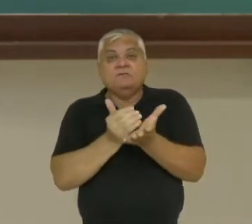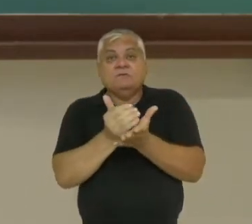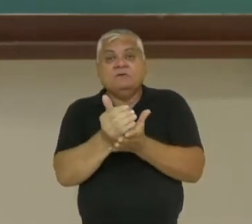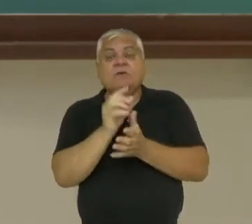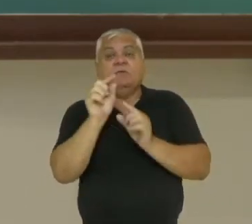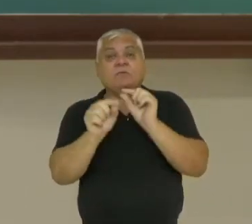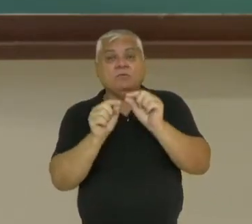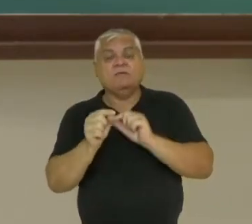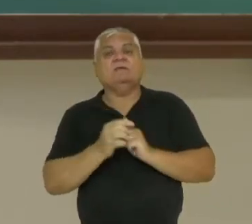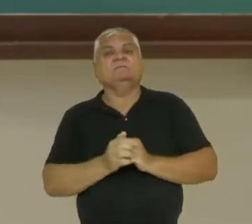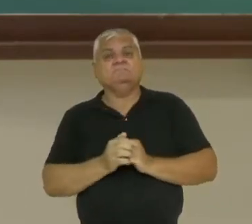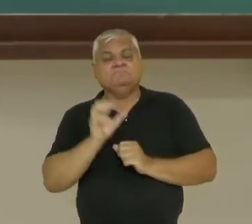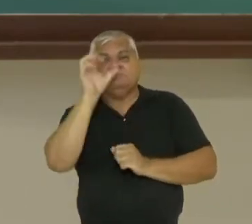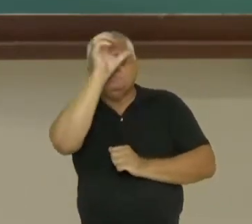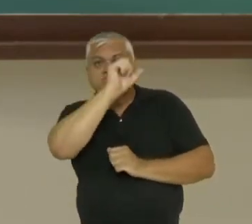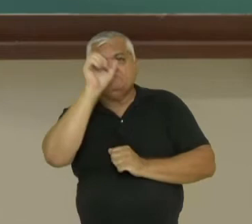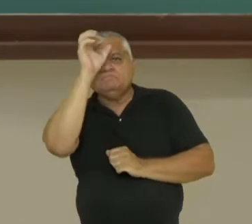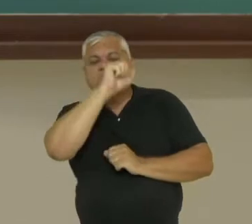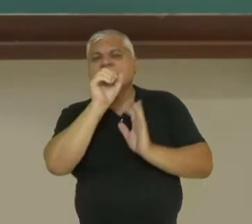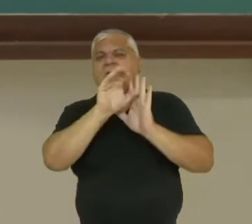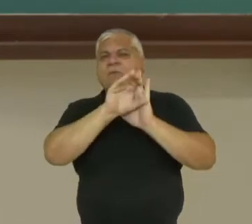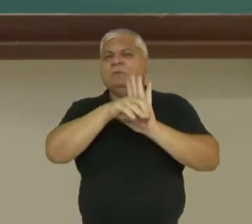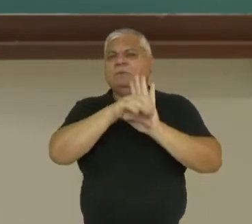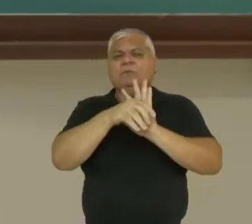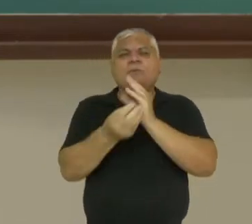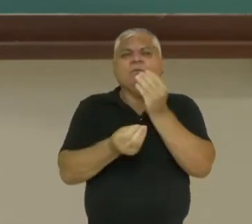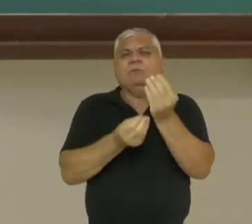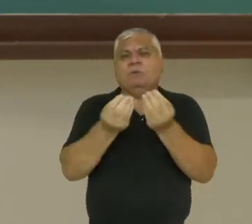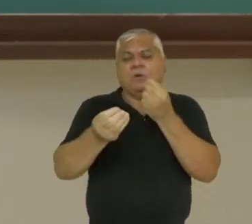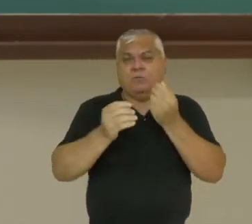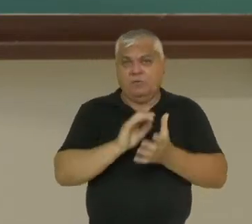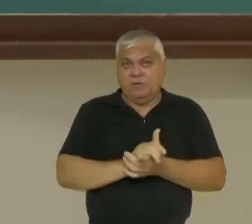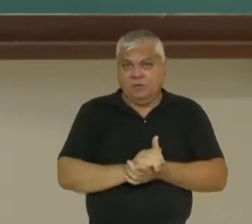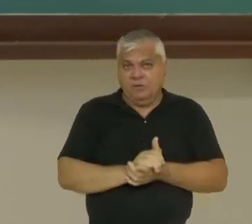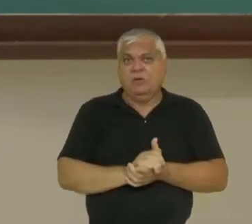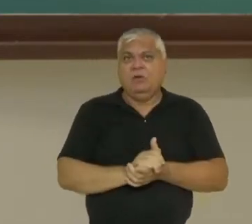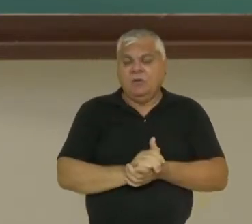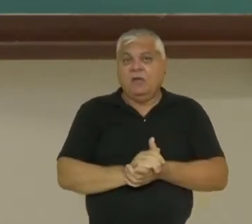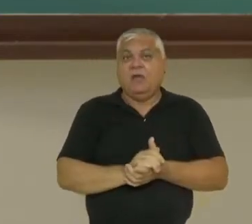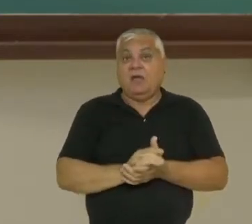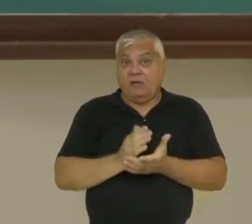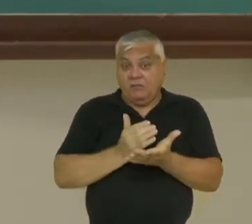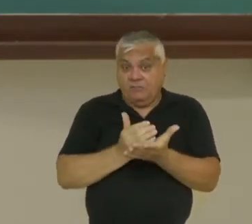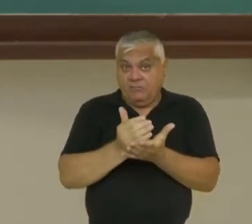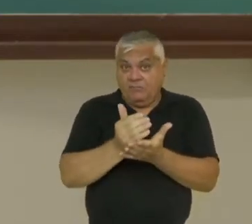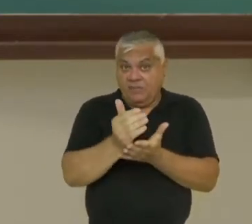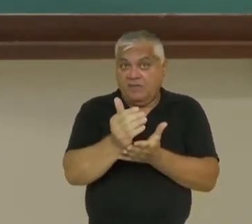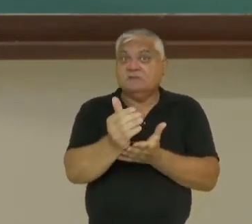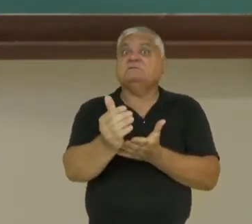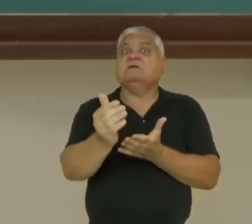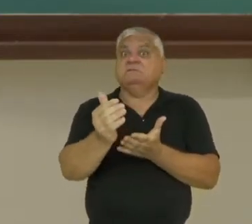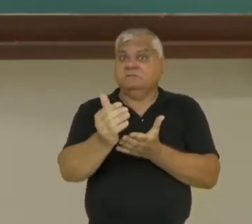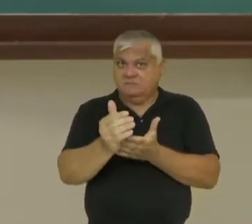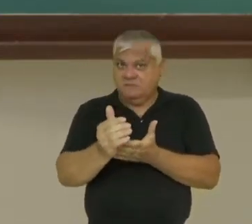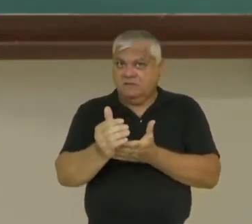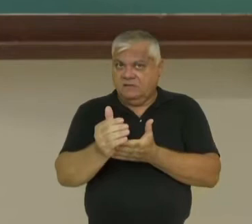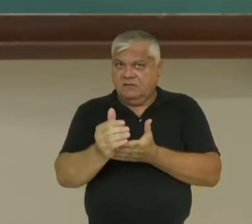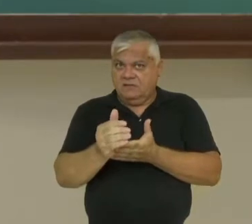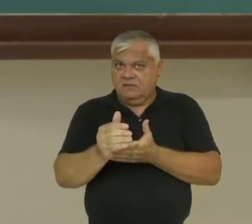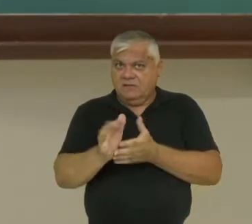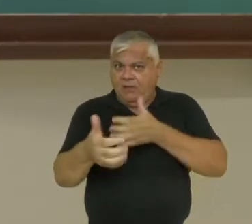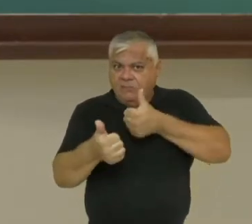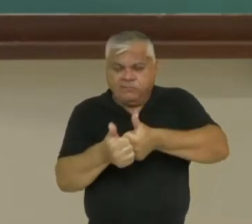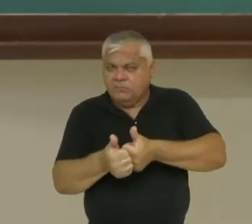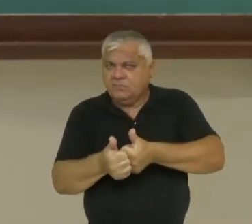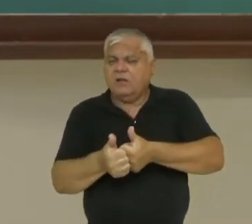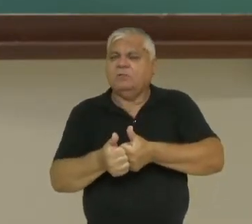exatamente trabalhando esses conceitos. Então nós vamos estar começando uma caminhada longa durante o ensino